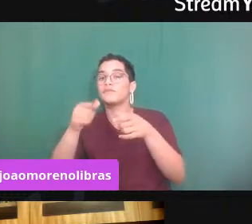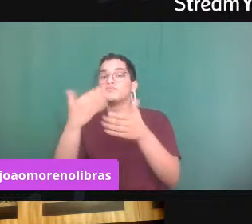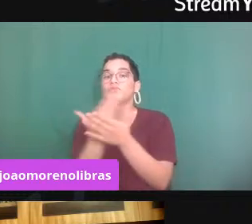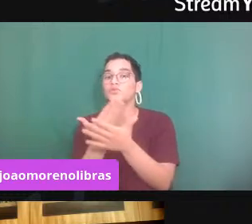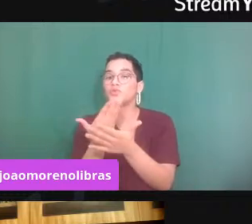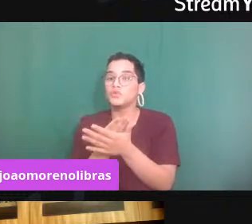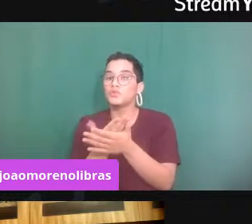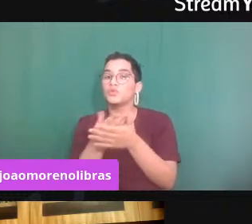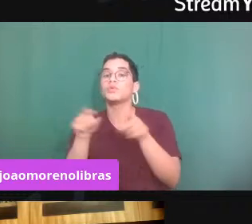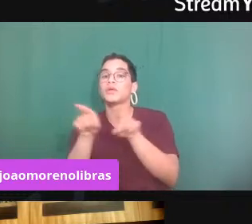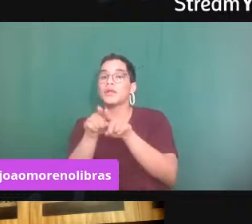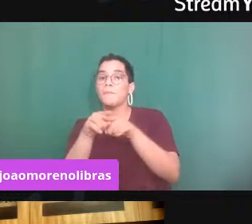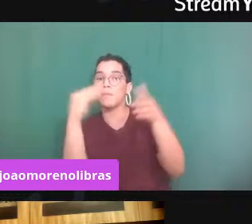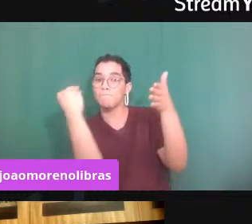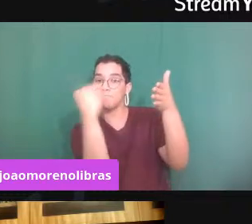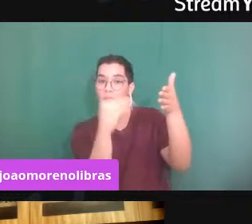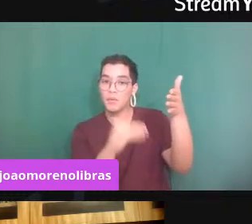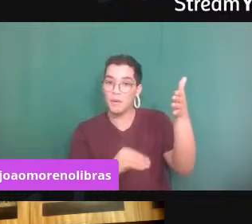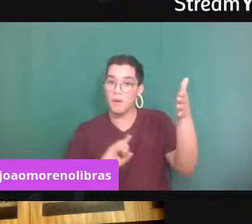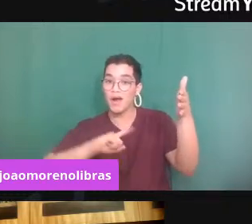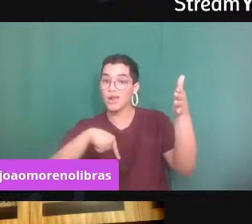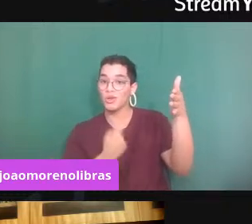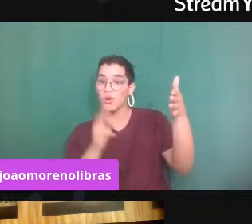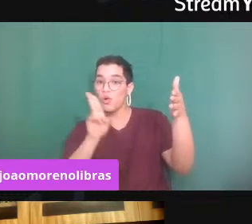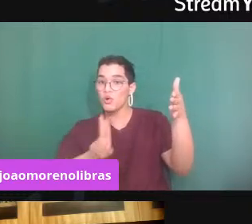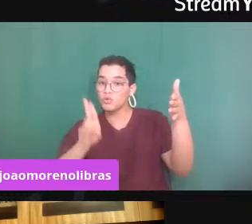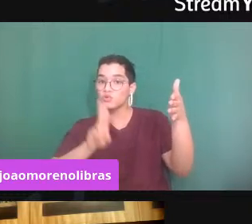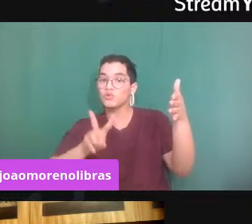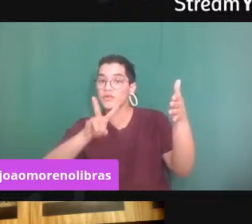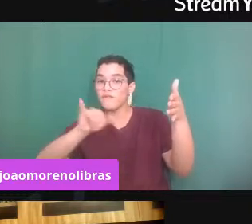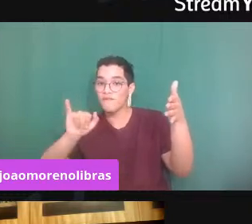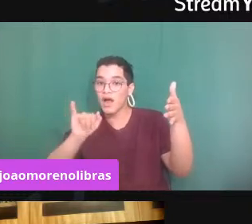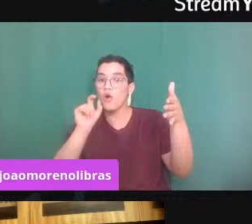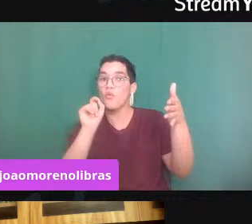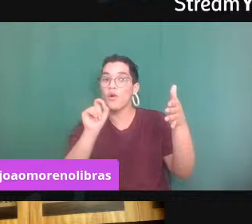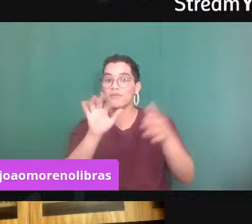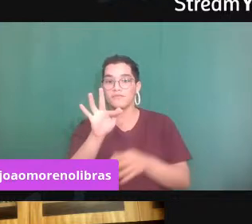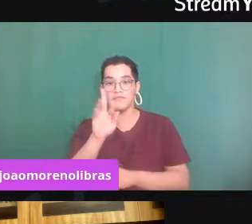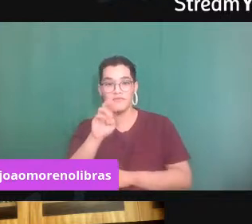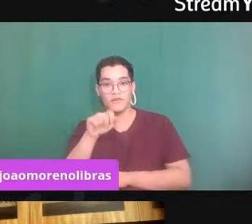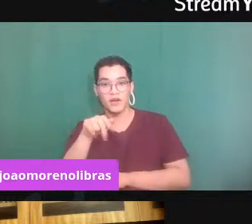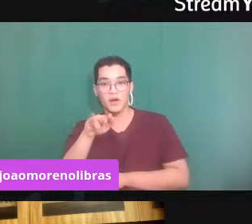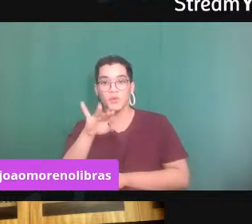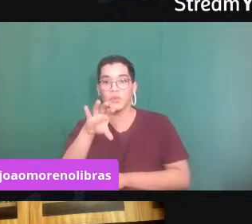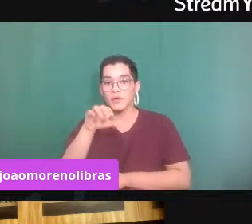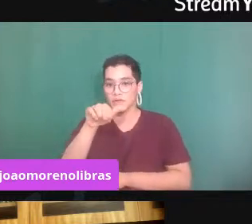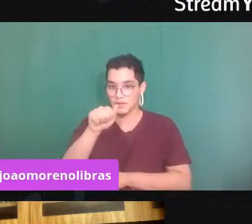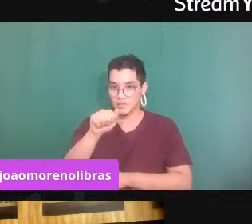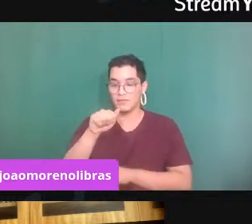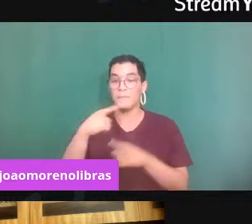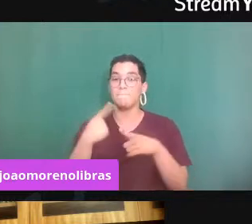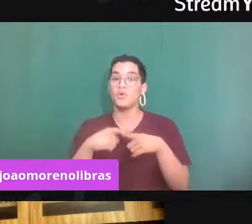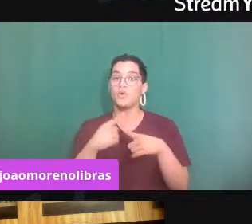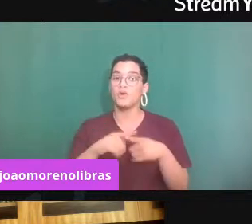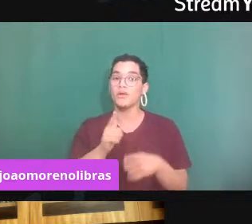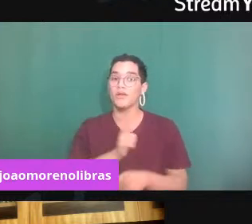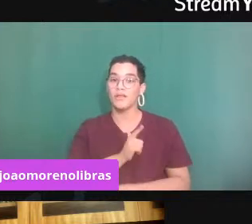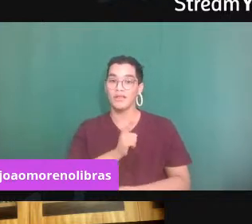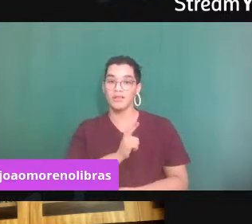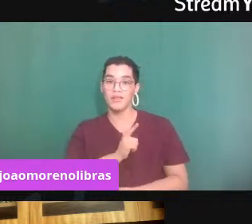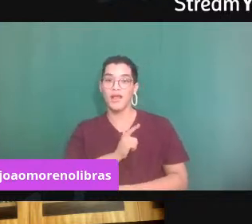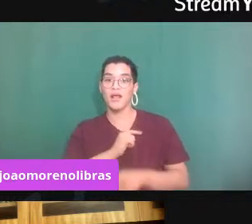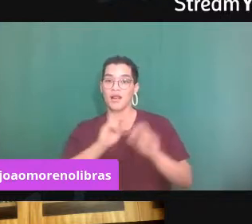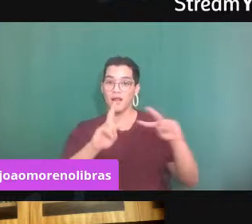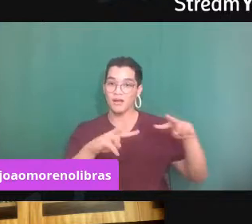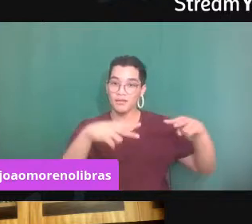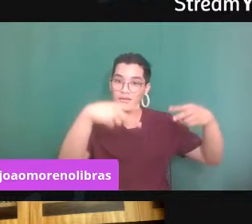para a confirmação da frequência. Além desse registro, nós forneceremos, ao final, o link do